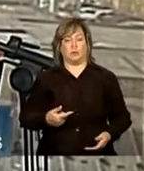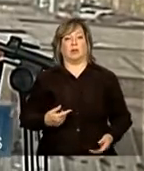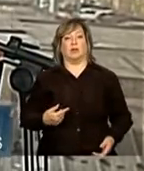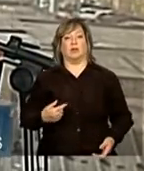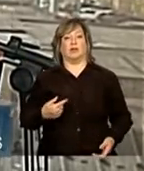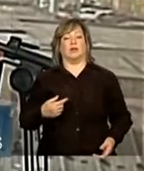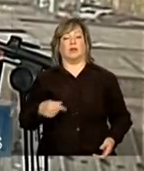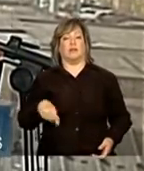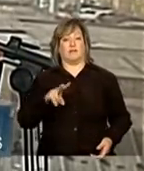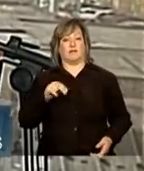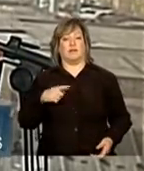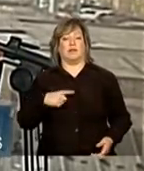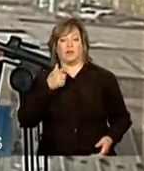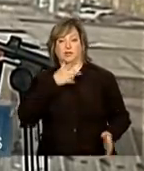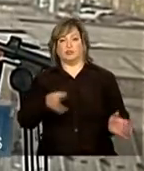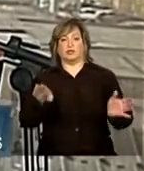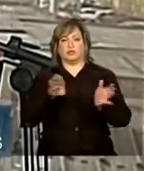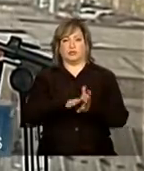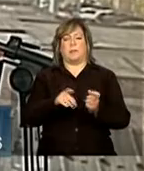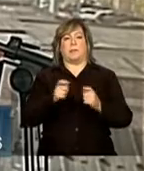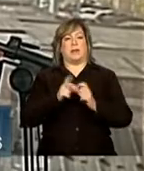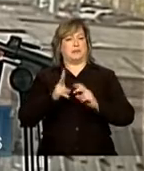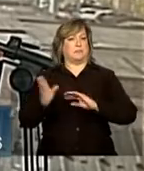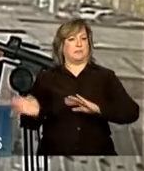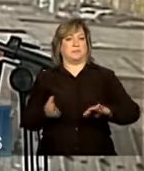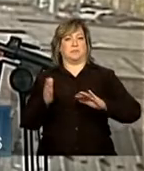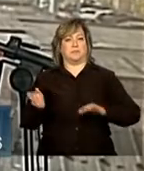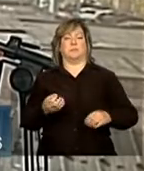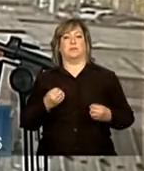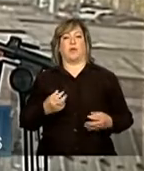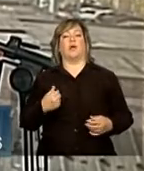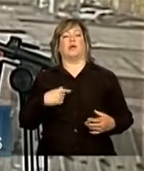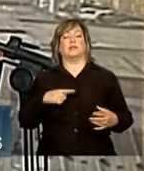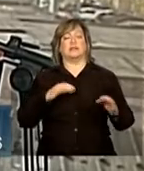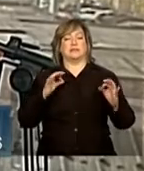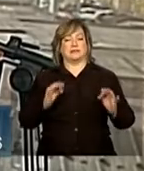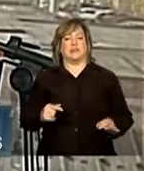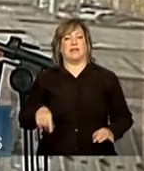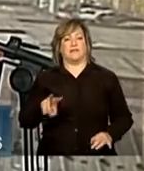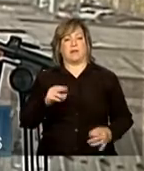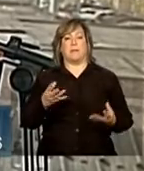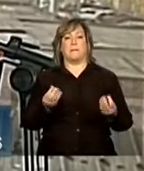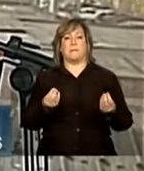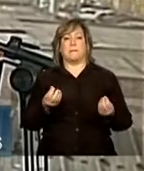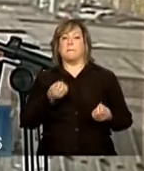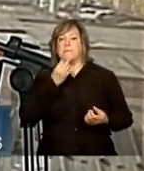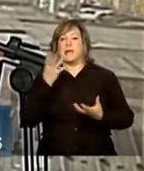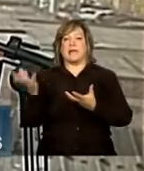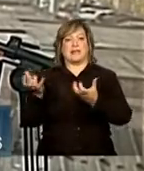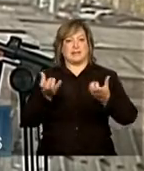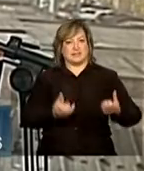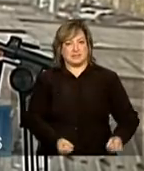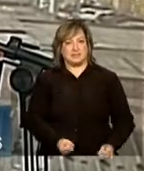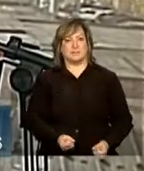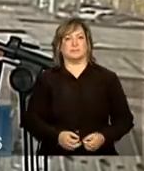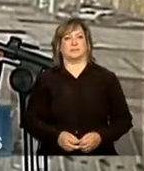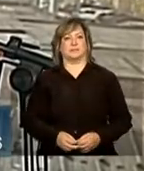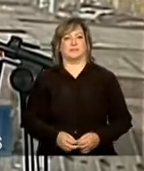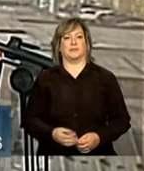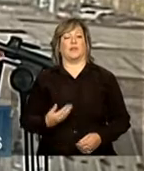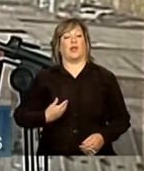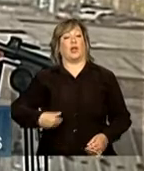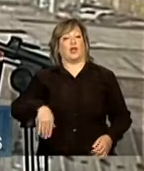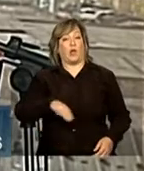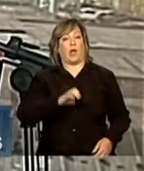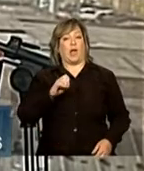sistematicamente a chegada de médicos. E eu tenho certeza que eles serão muito, muito bem recebidos. Nós somos